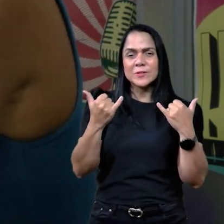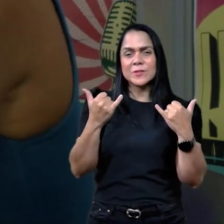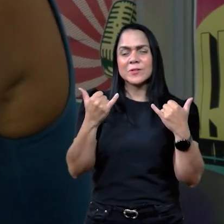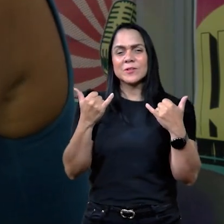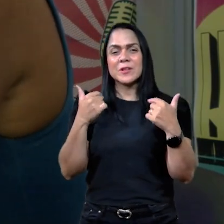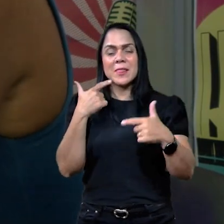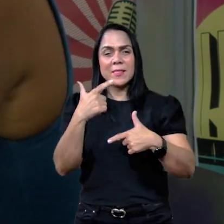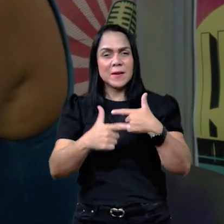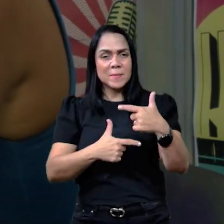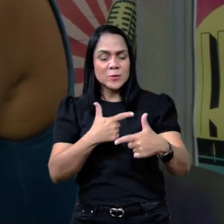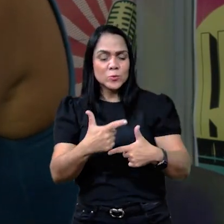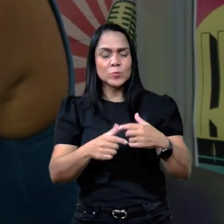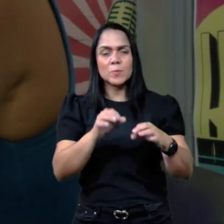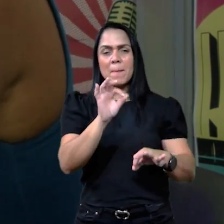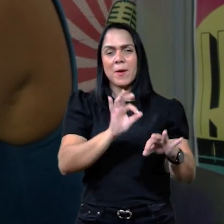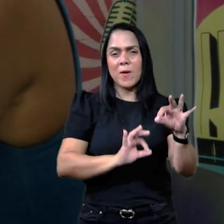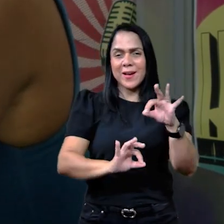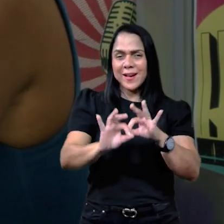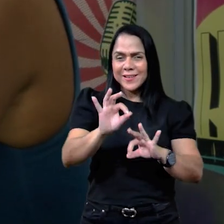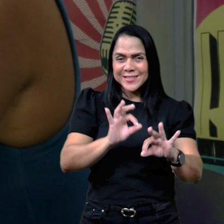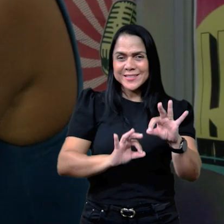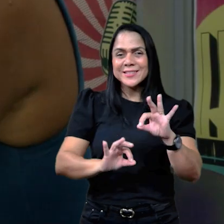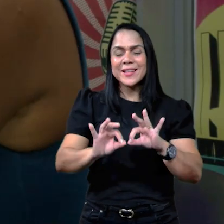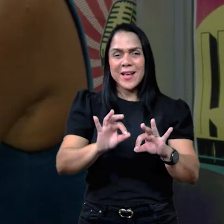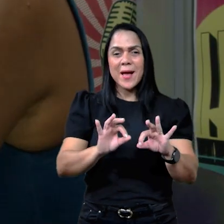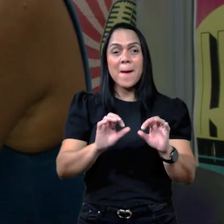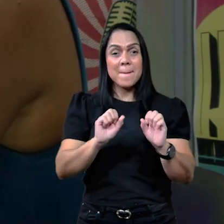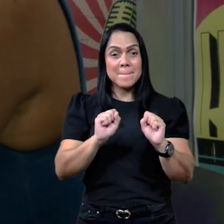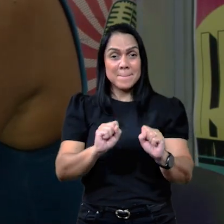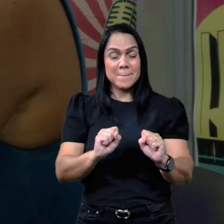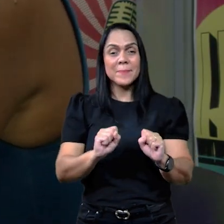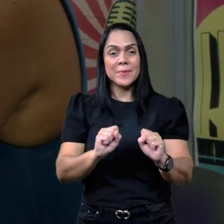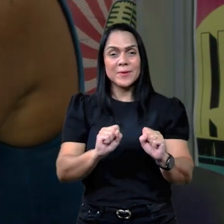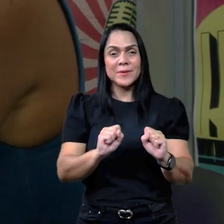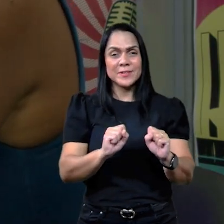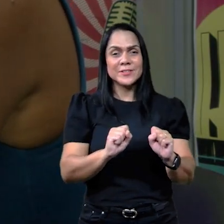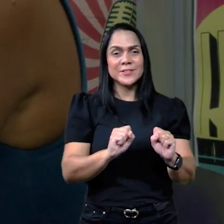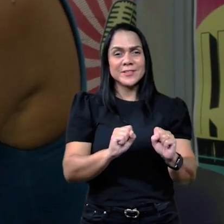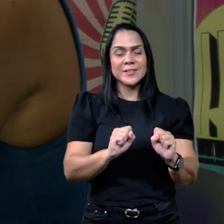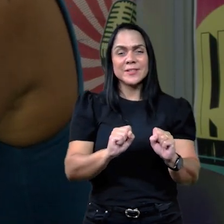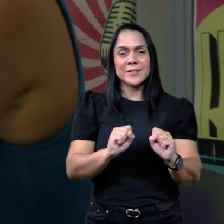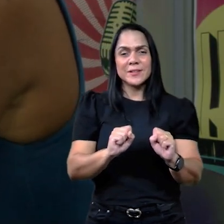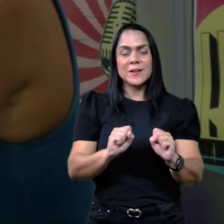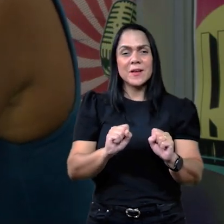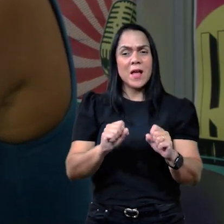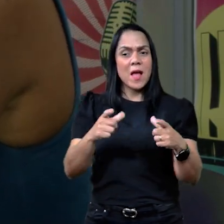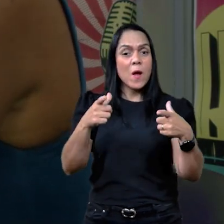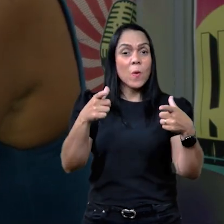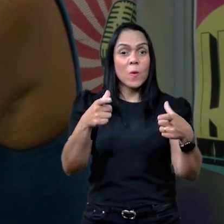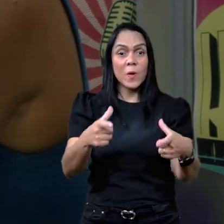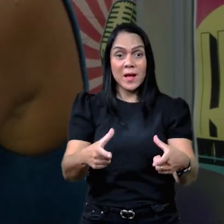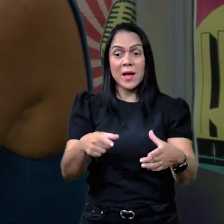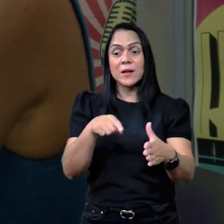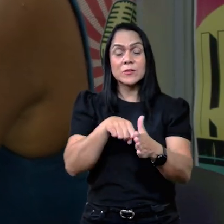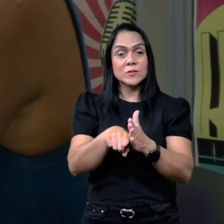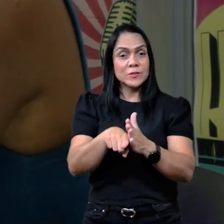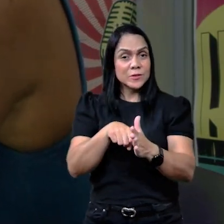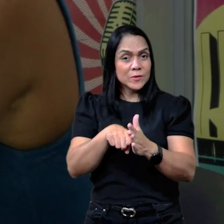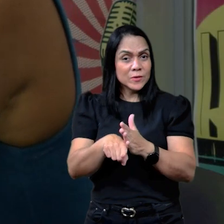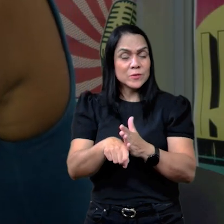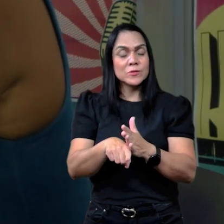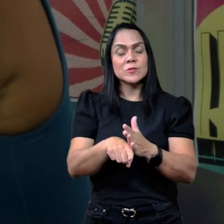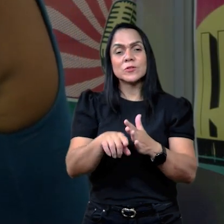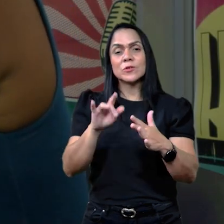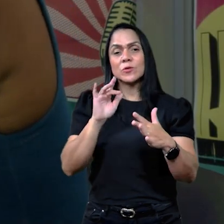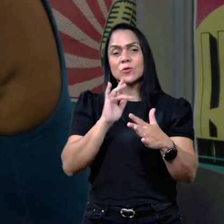trabalham muito para deixar tudo organizado. Então, também, se vocês quiserem, a gente pode deixar também aqui. É um lugar de consulta de tudo isso que a gente trouxe